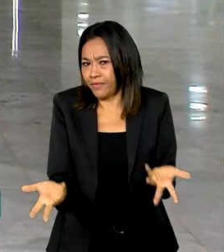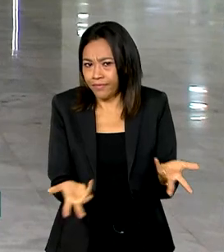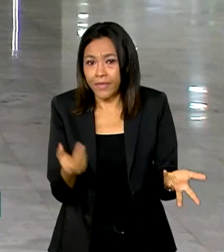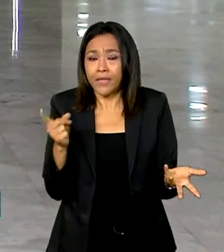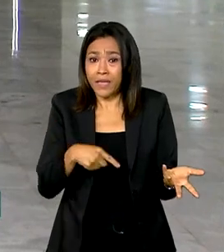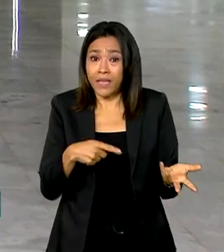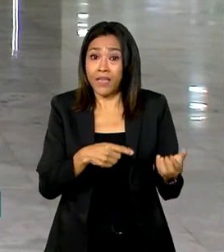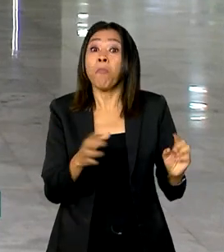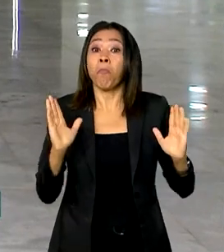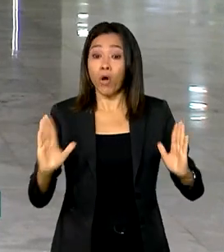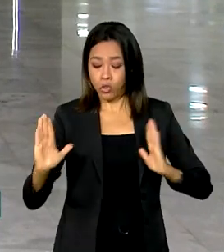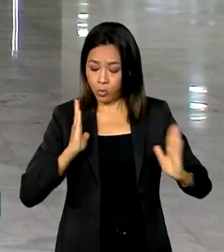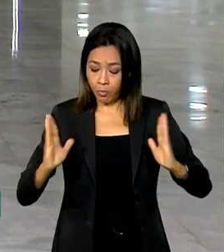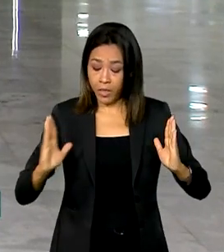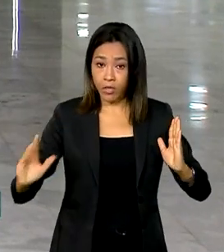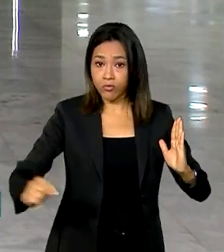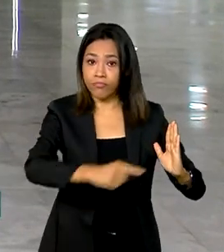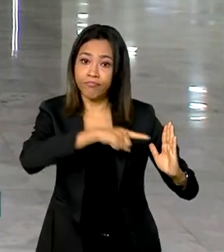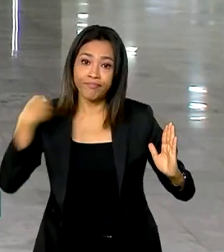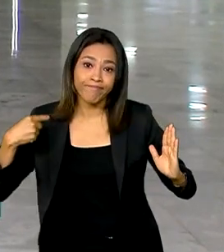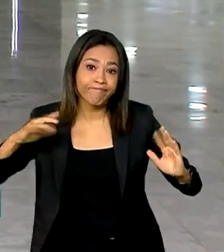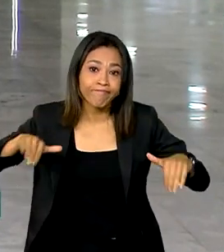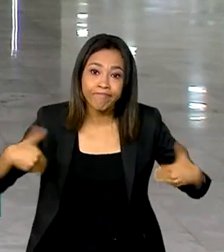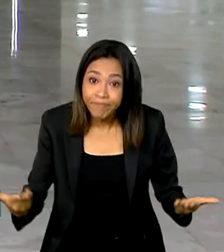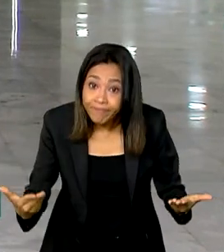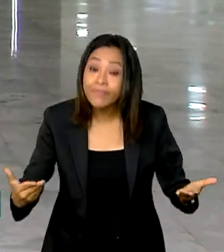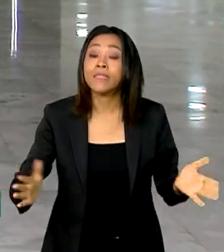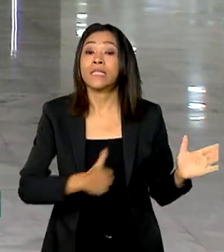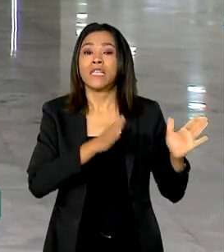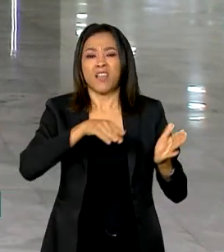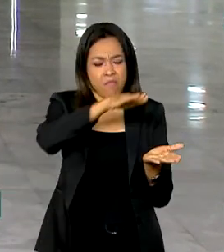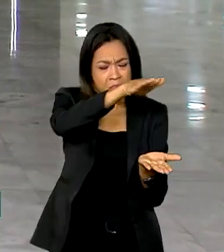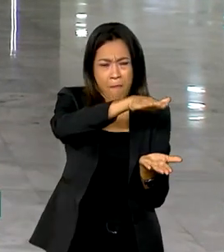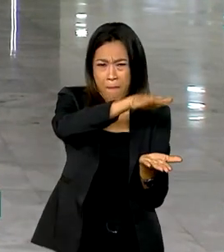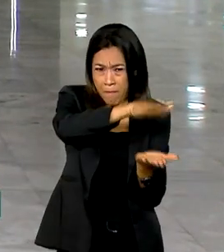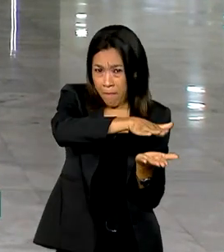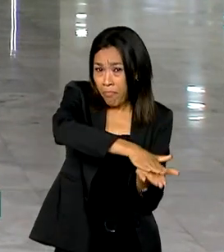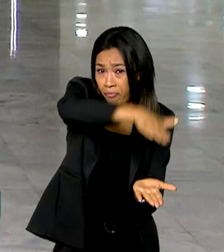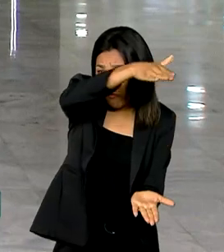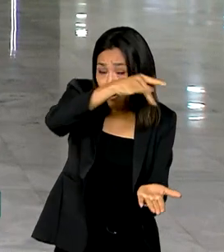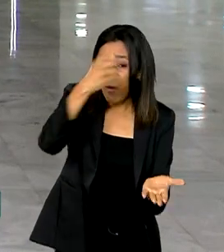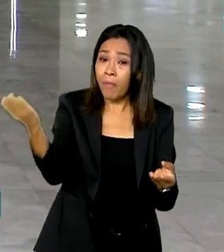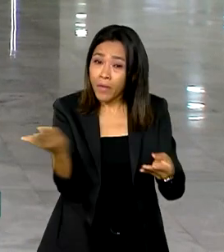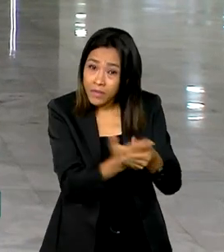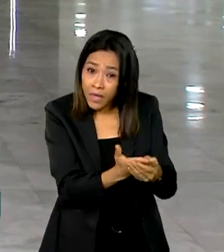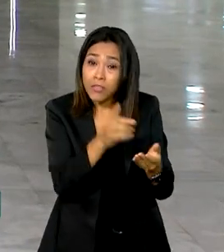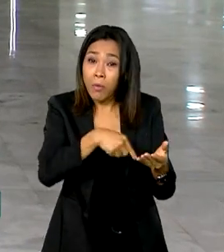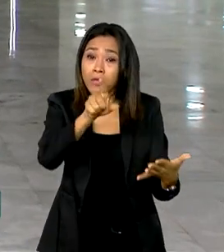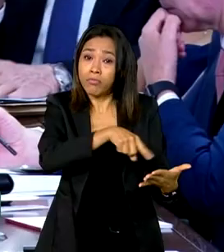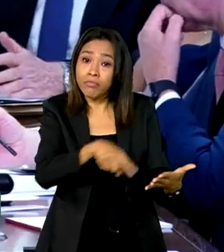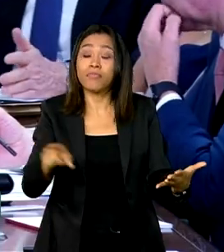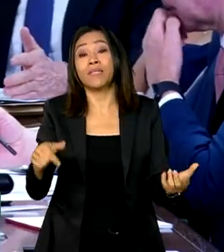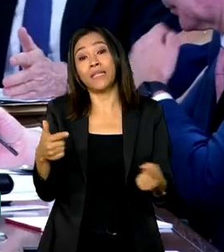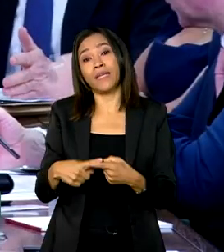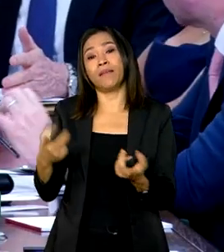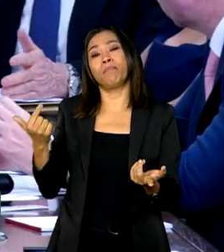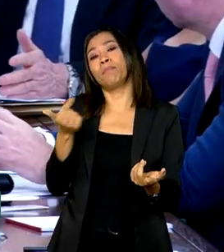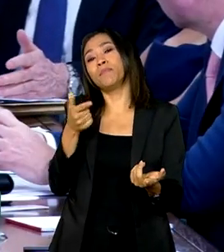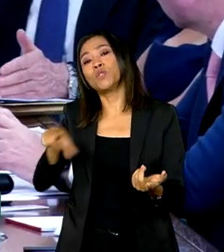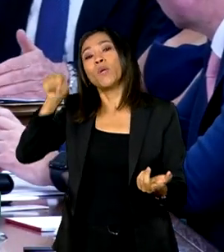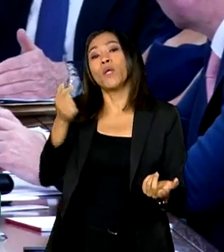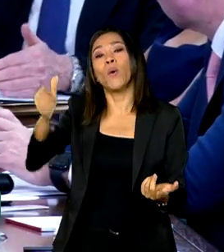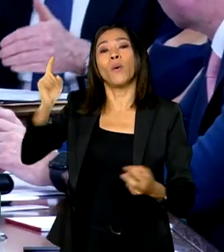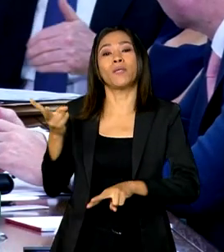prescrição dos crimes a suspensão dos processos e a liberdade condicional dos envolvidos isso não é